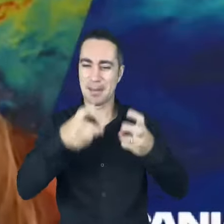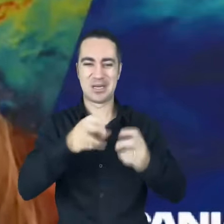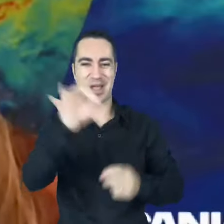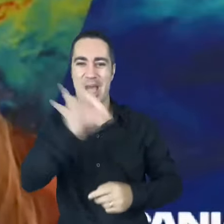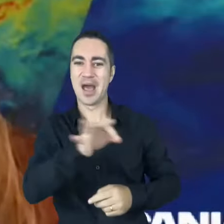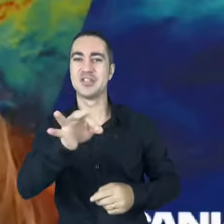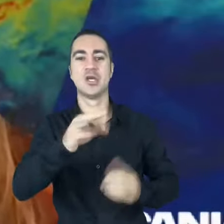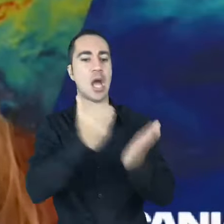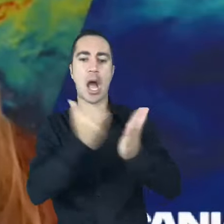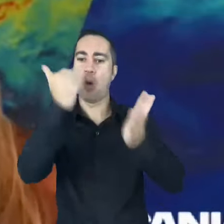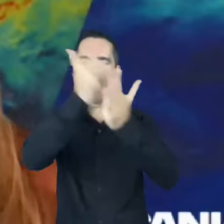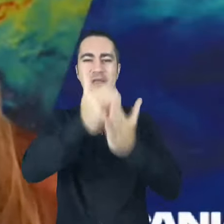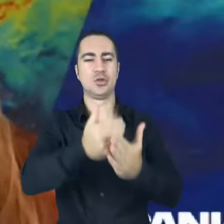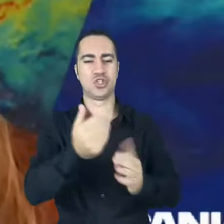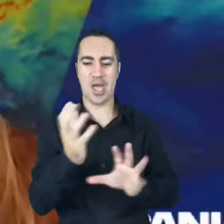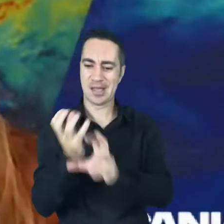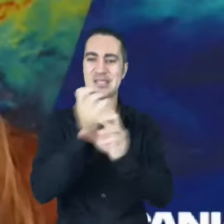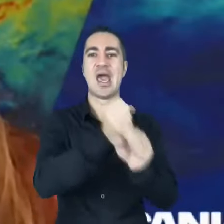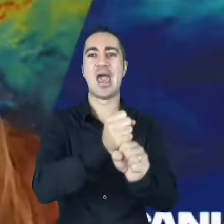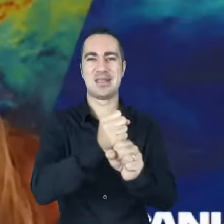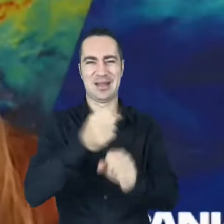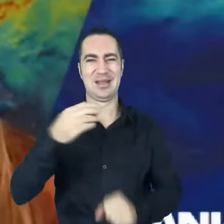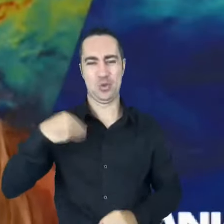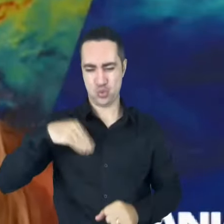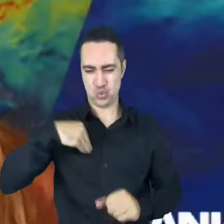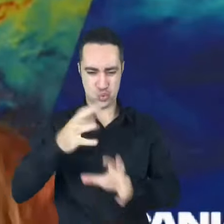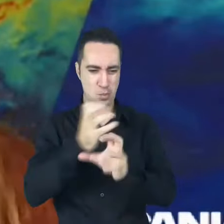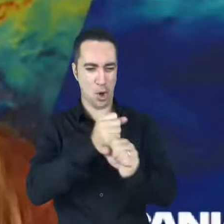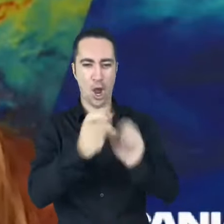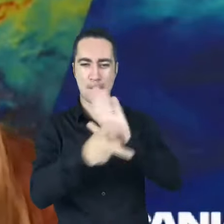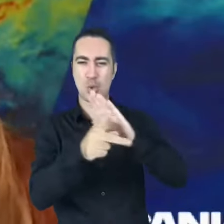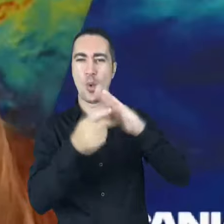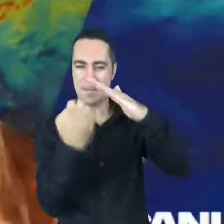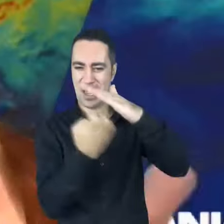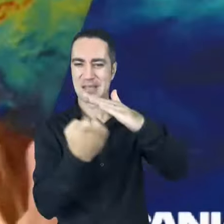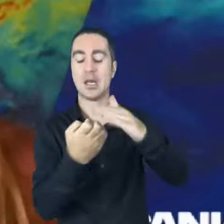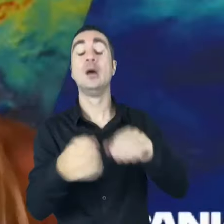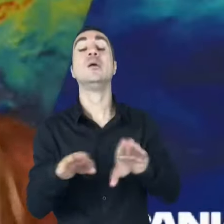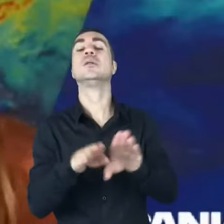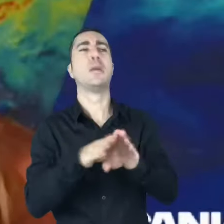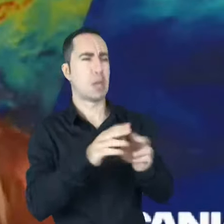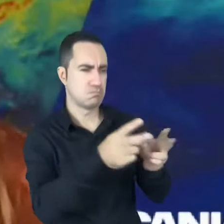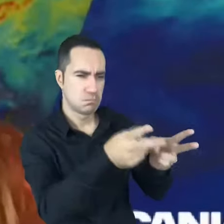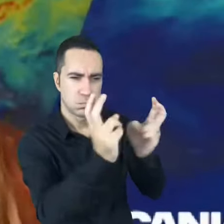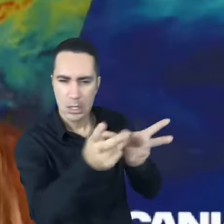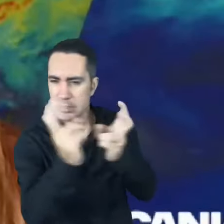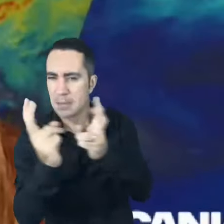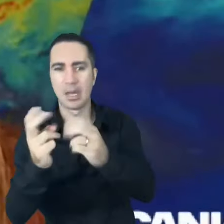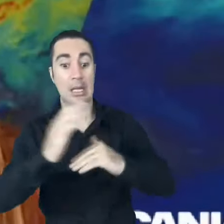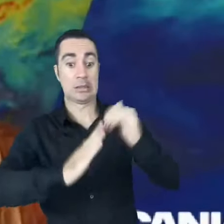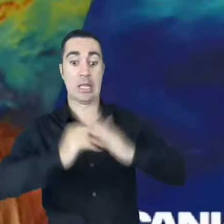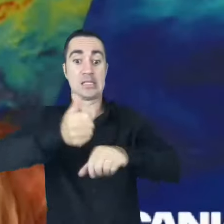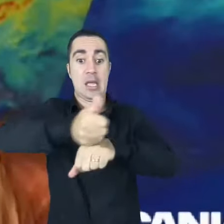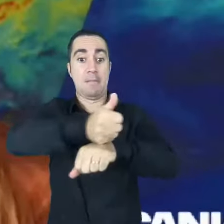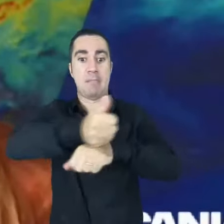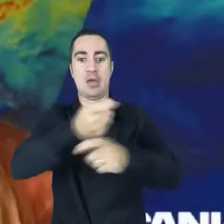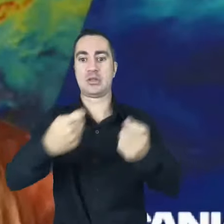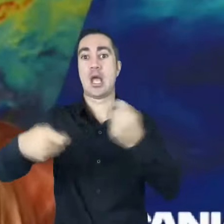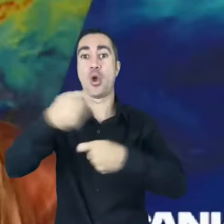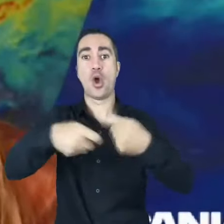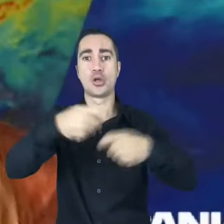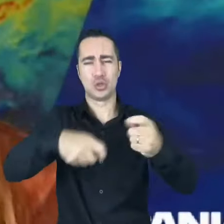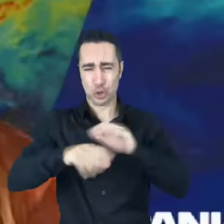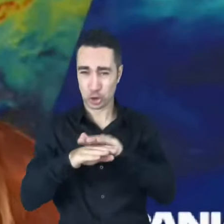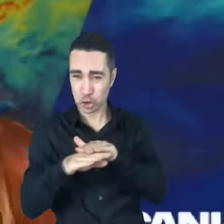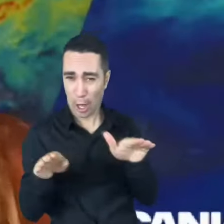receita, podemos e também olhar sobre a questão de desempenho do negócio, não é somente sobre